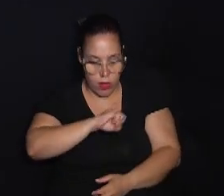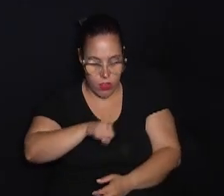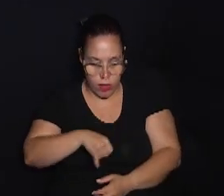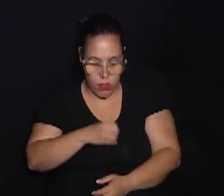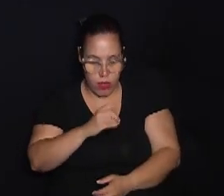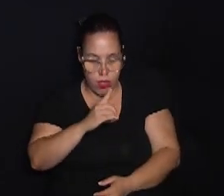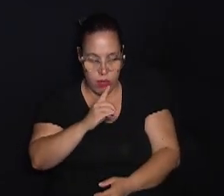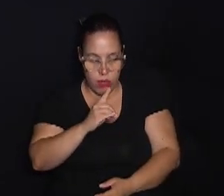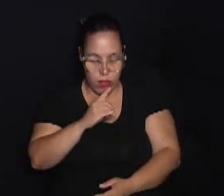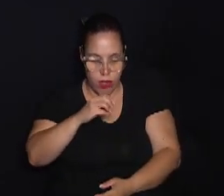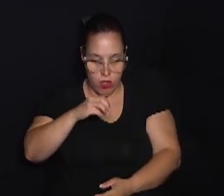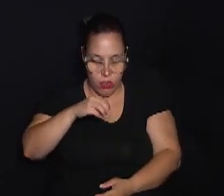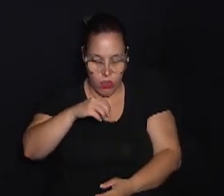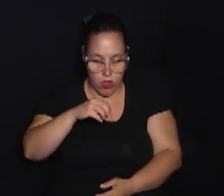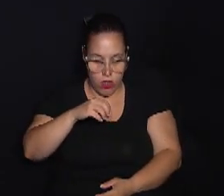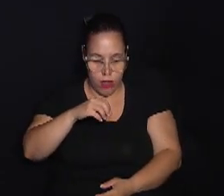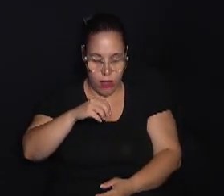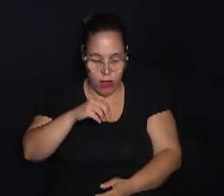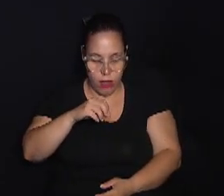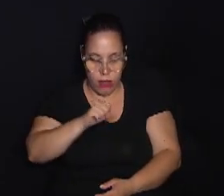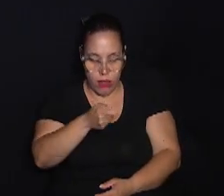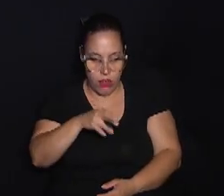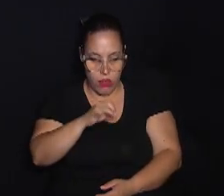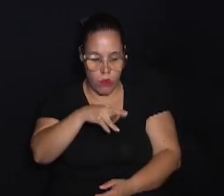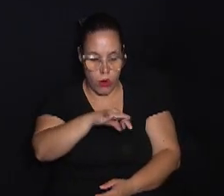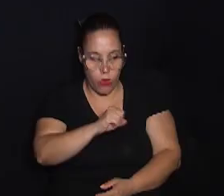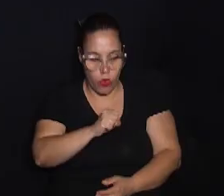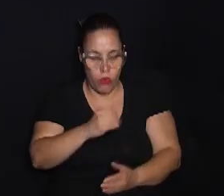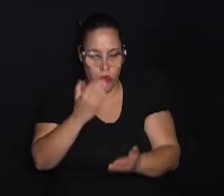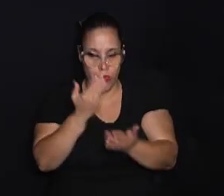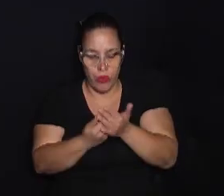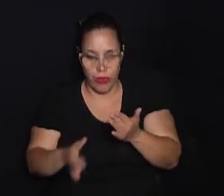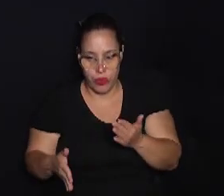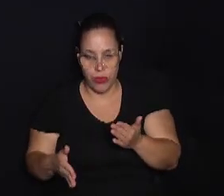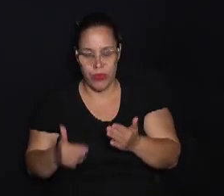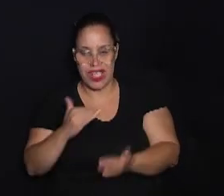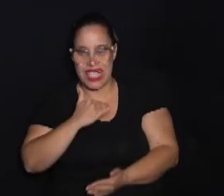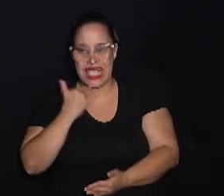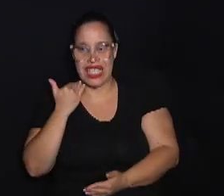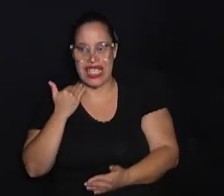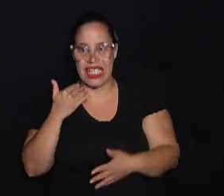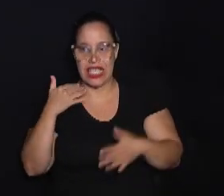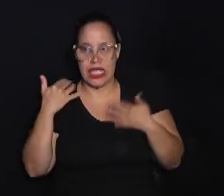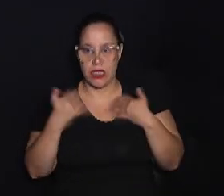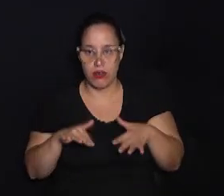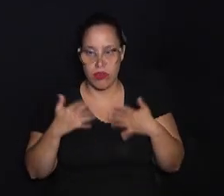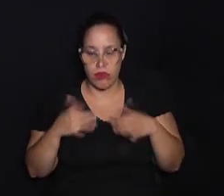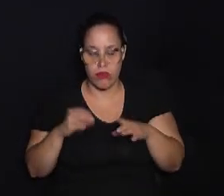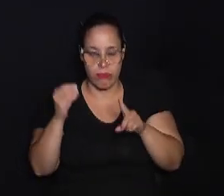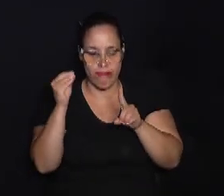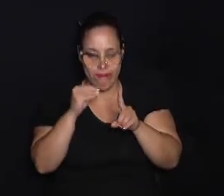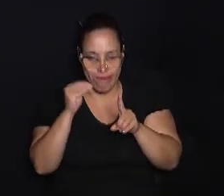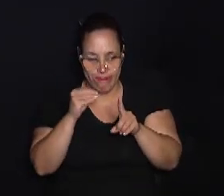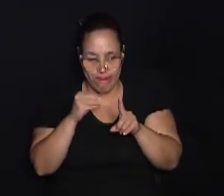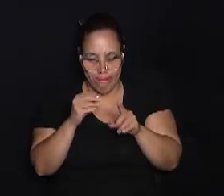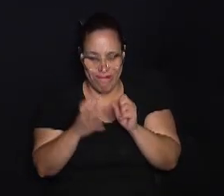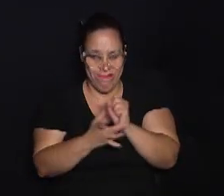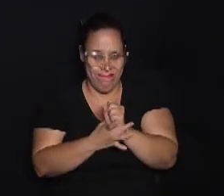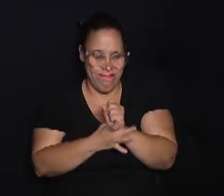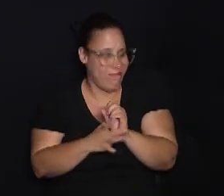que tem pautado em matar a fome das pessoas, tirar as pessoas dessa situação, né, de vulnerabilidade, de